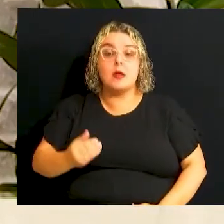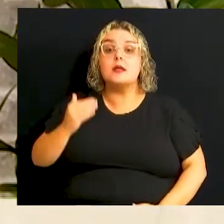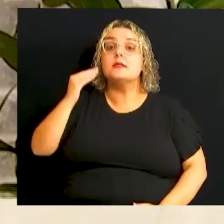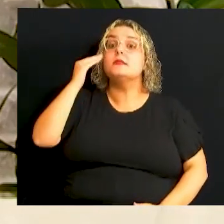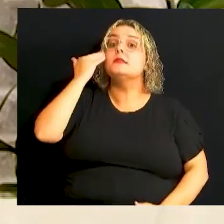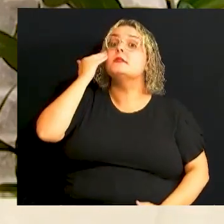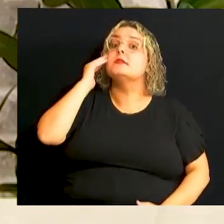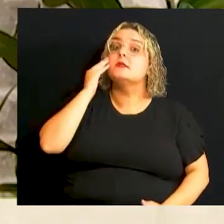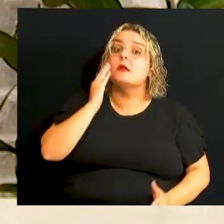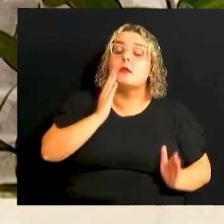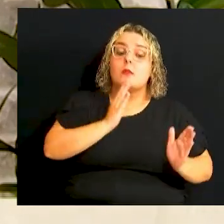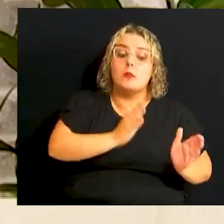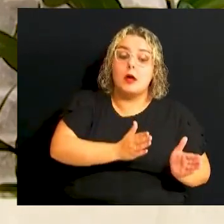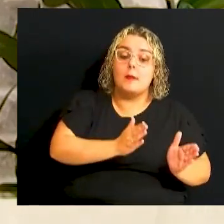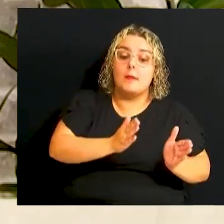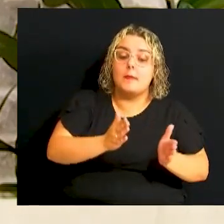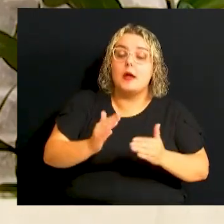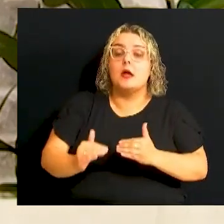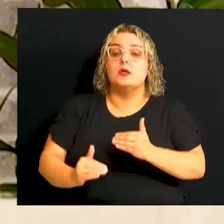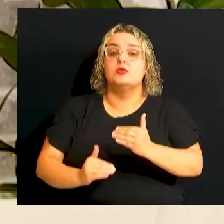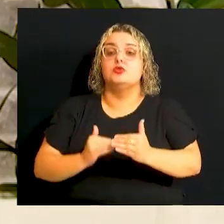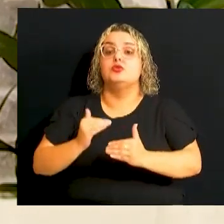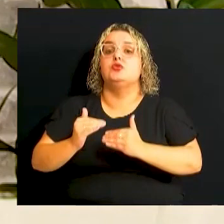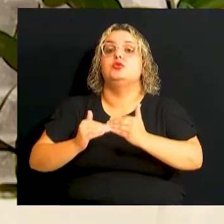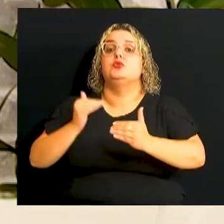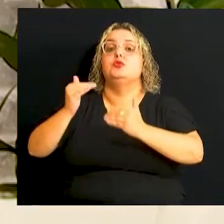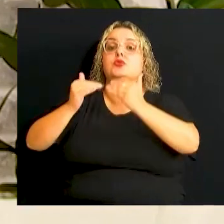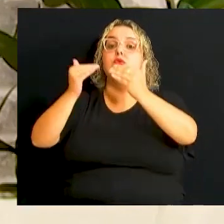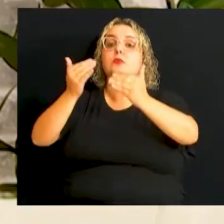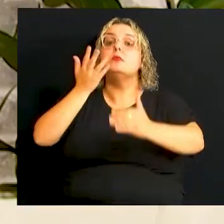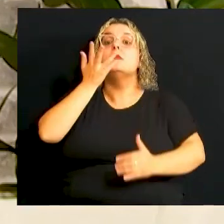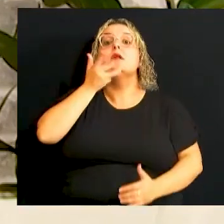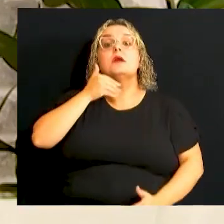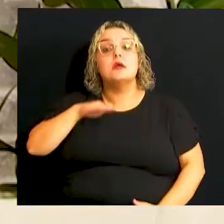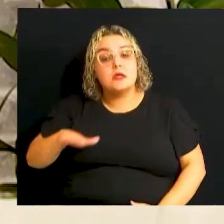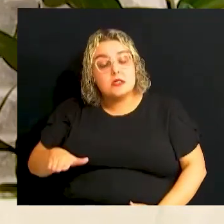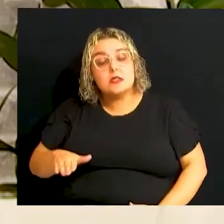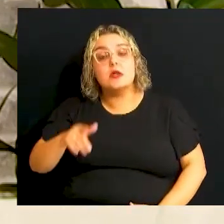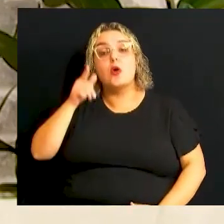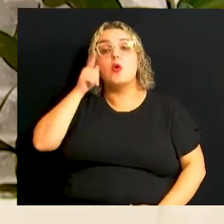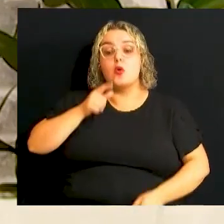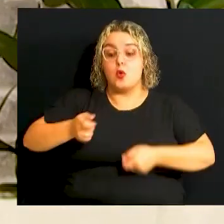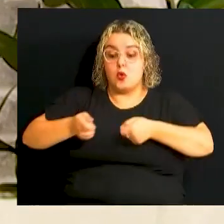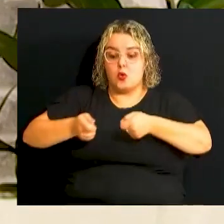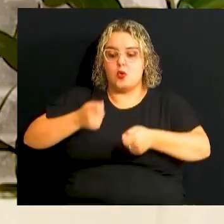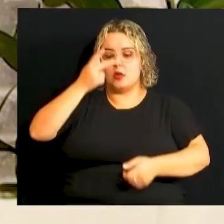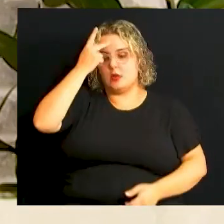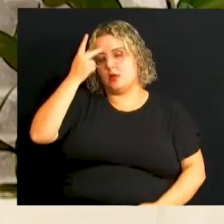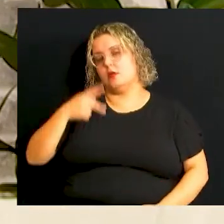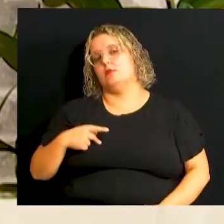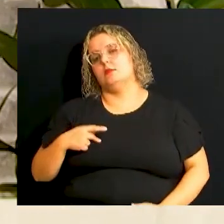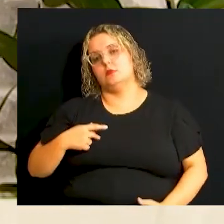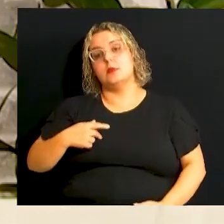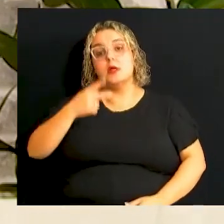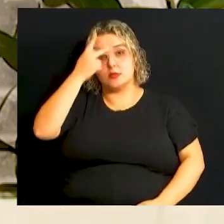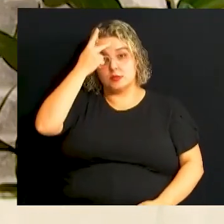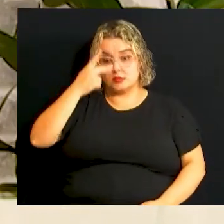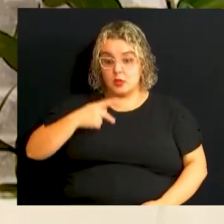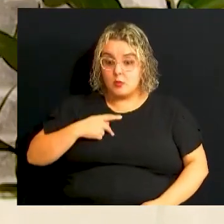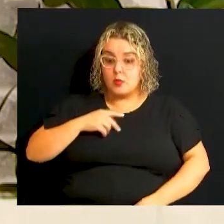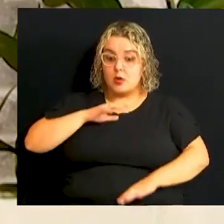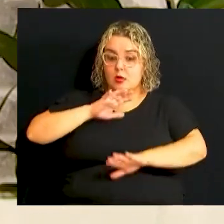que há esse processo de desenvolvimento para a criança conseguir ter um autocontrole, esse autocontrole das